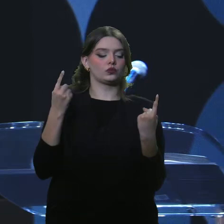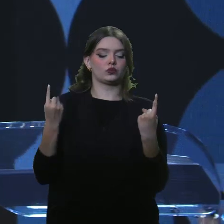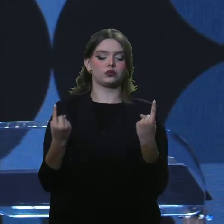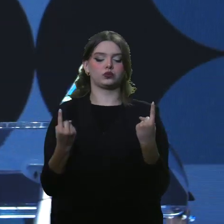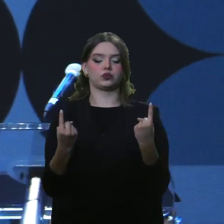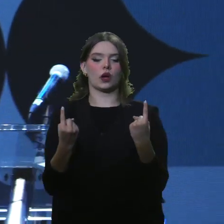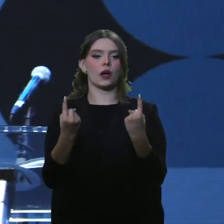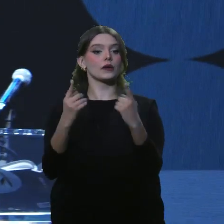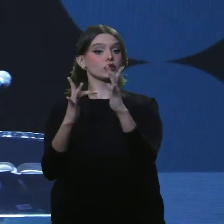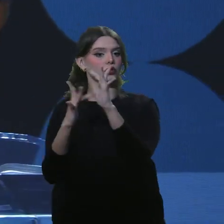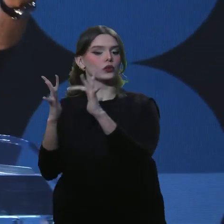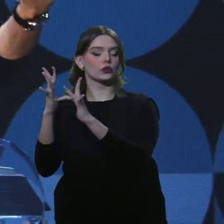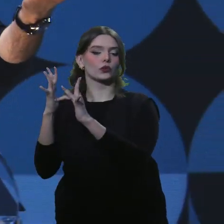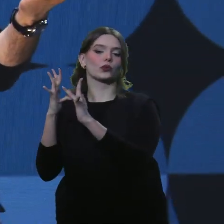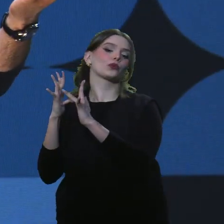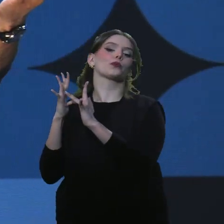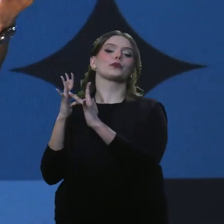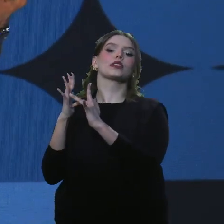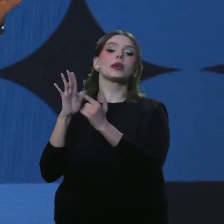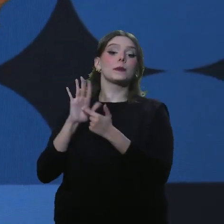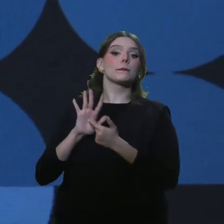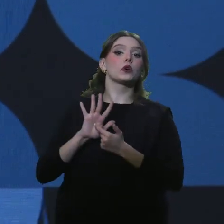dele, revela coisas sobre ele.